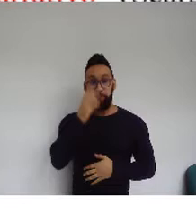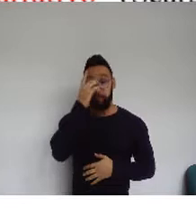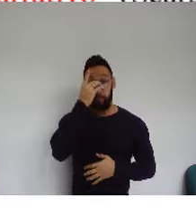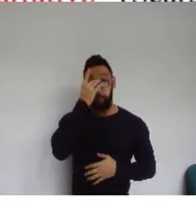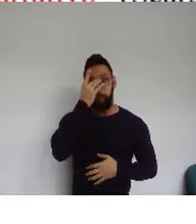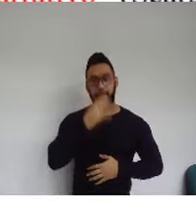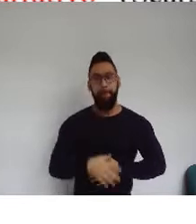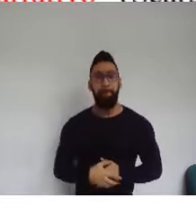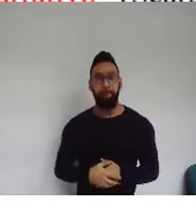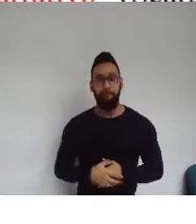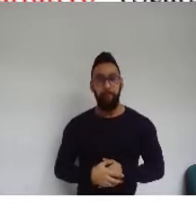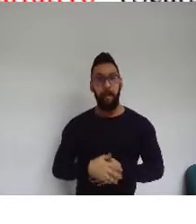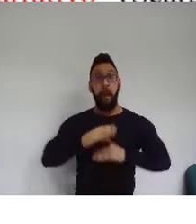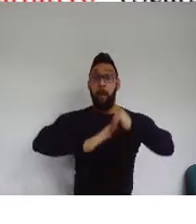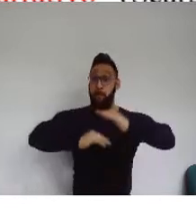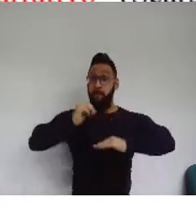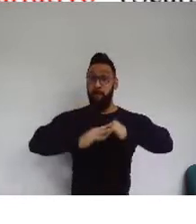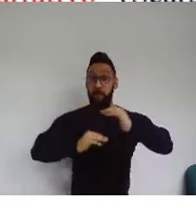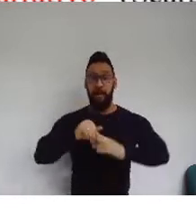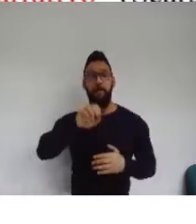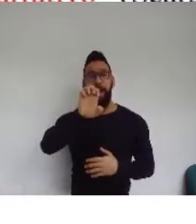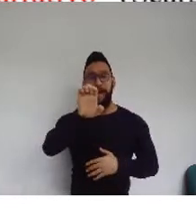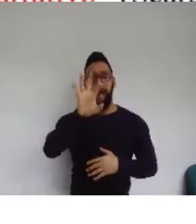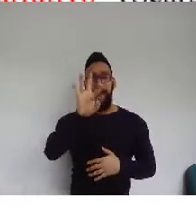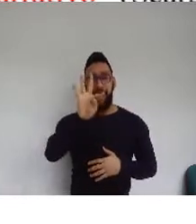como etnógrafo,